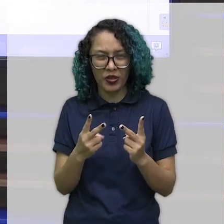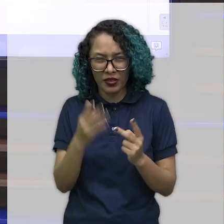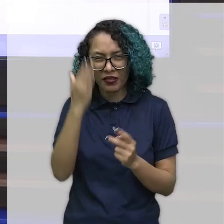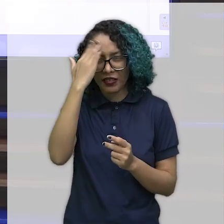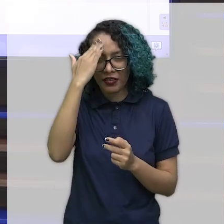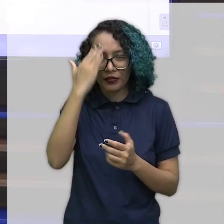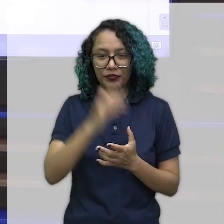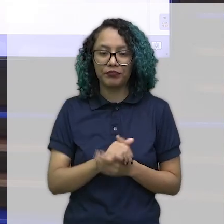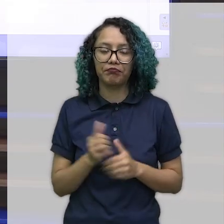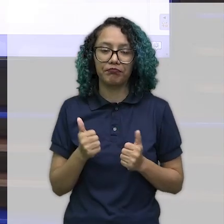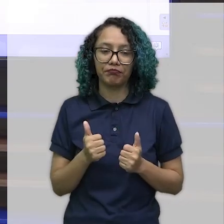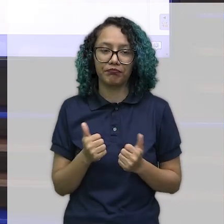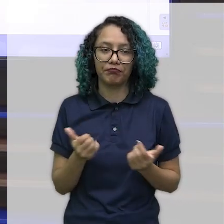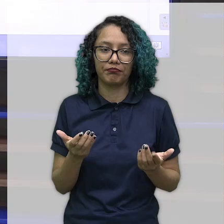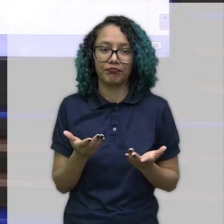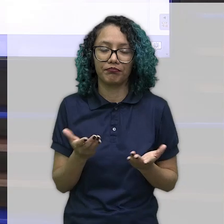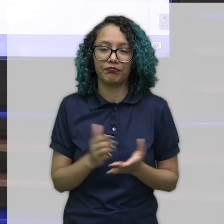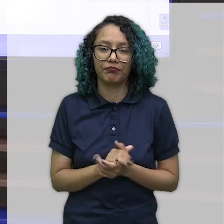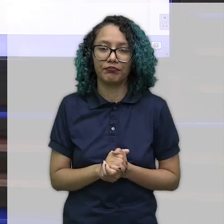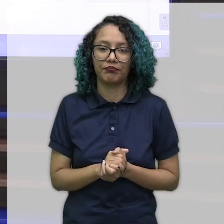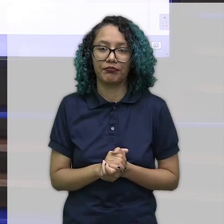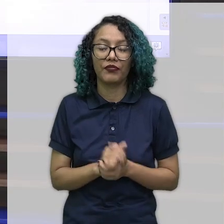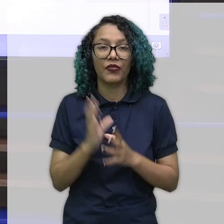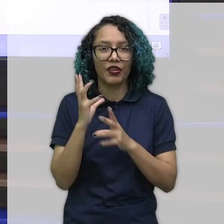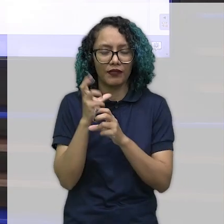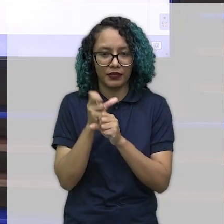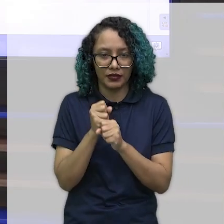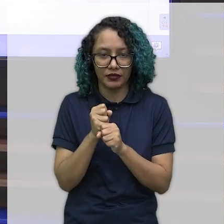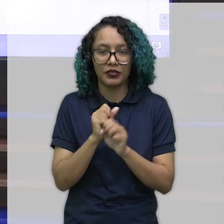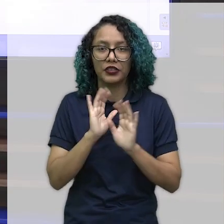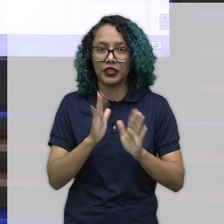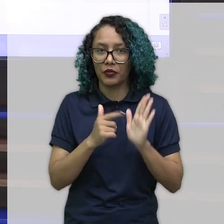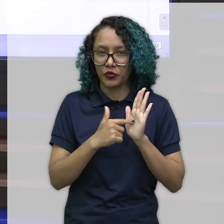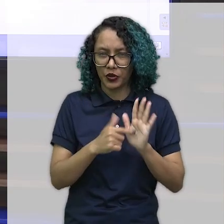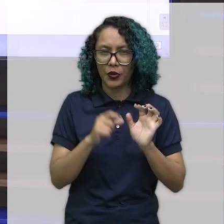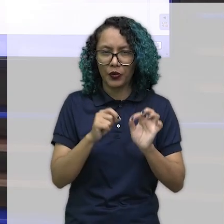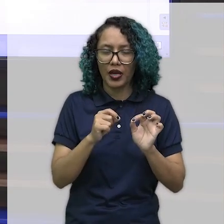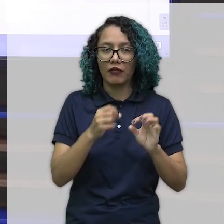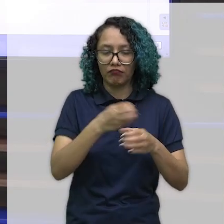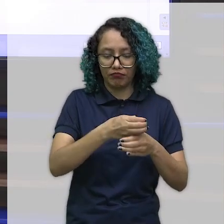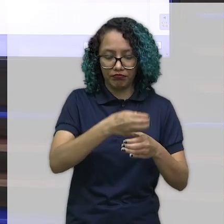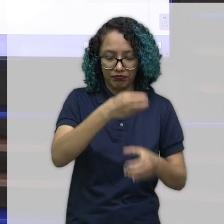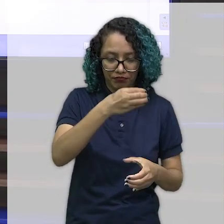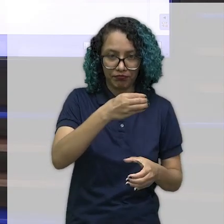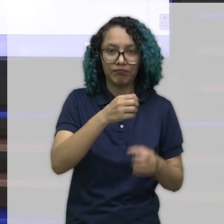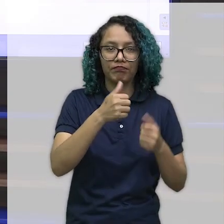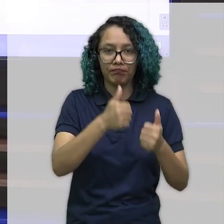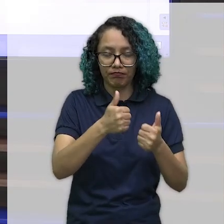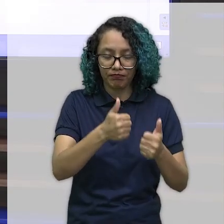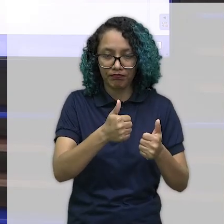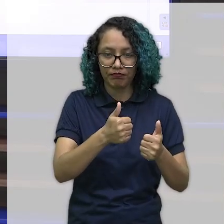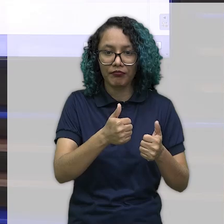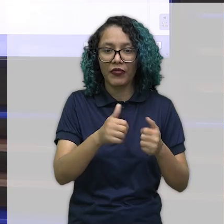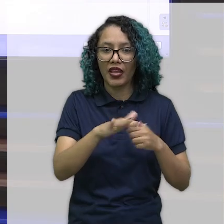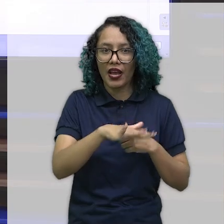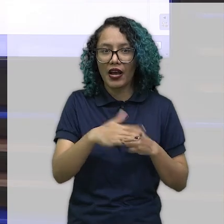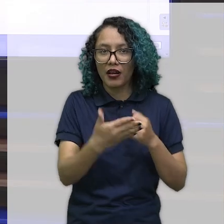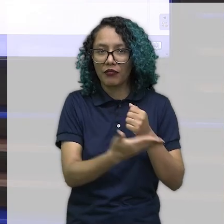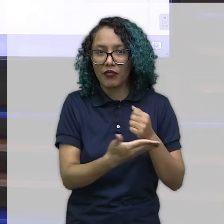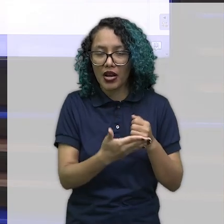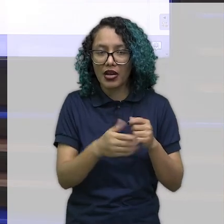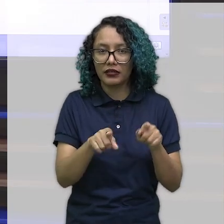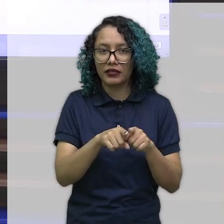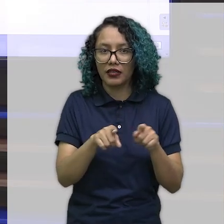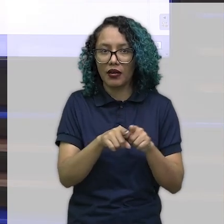volume? Ok? Então, recapitulando, já estudamos os cilindros, ok? Área da base,